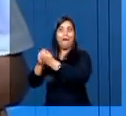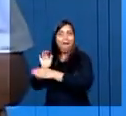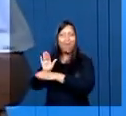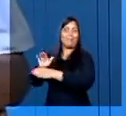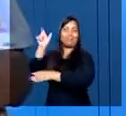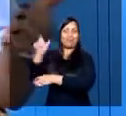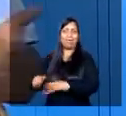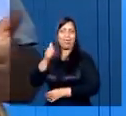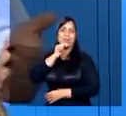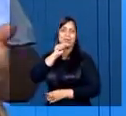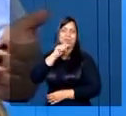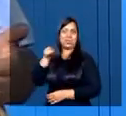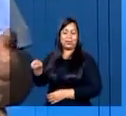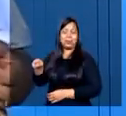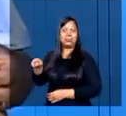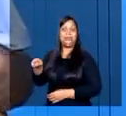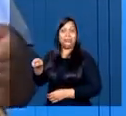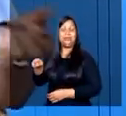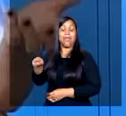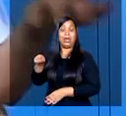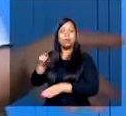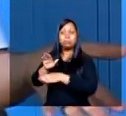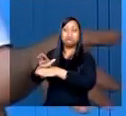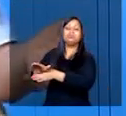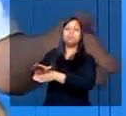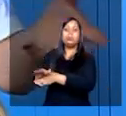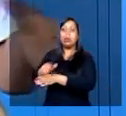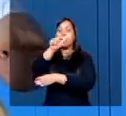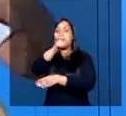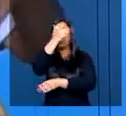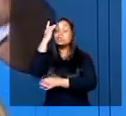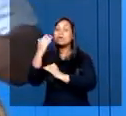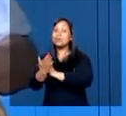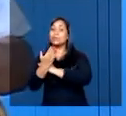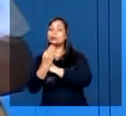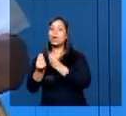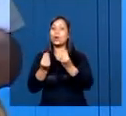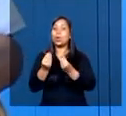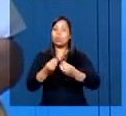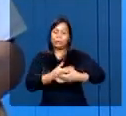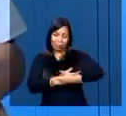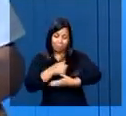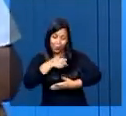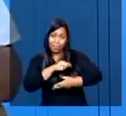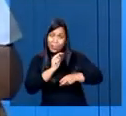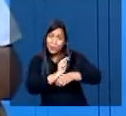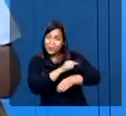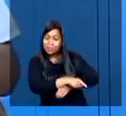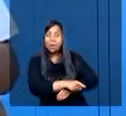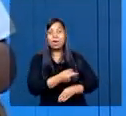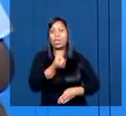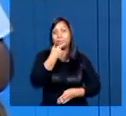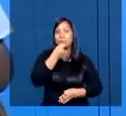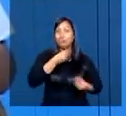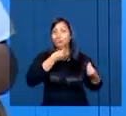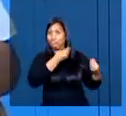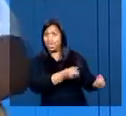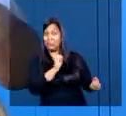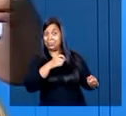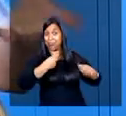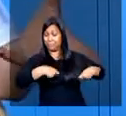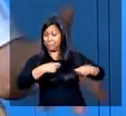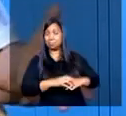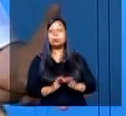E aí, como mecanismo de apoio, preciso de uma pessoa que vai me ajudar no corpo do bebê também. Então, a gente medica se for necessário,